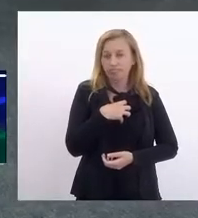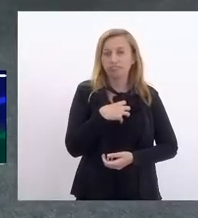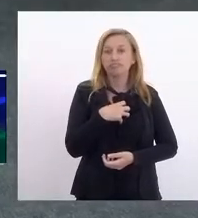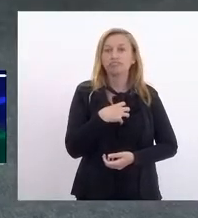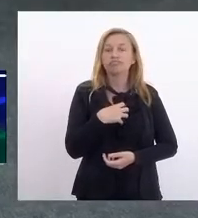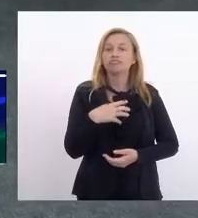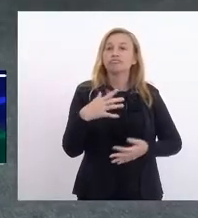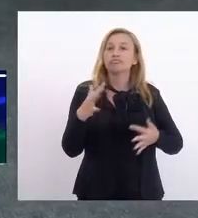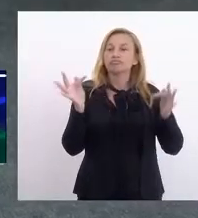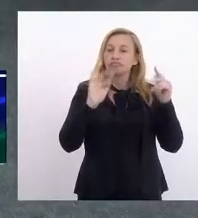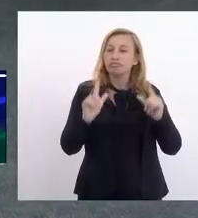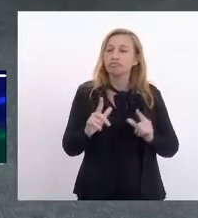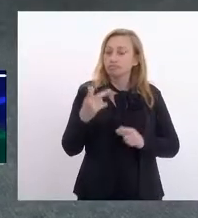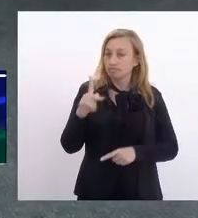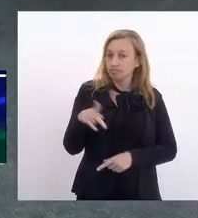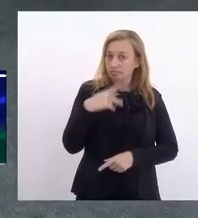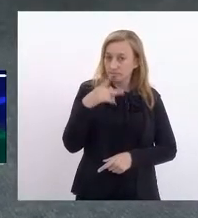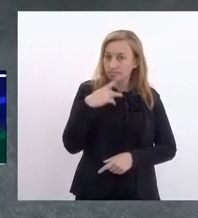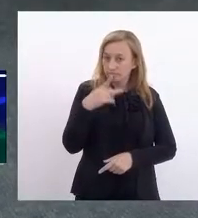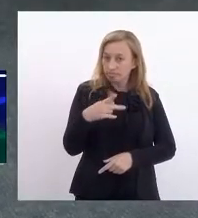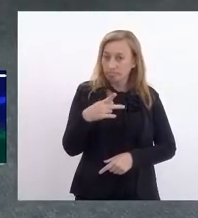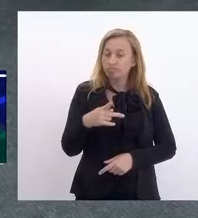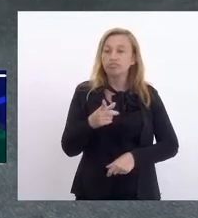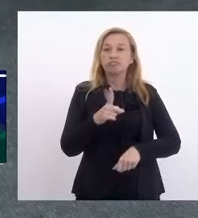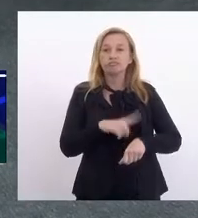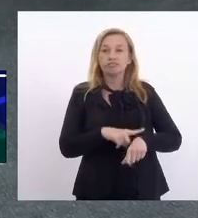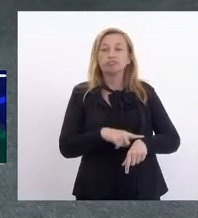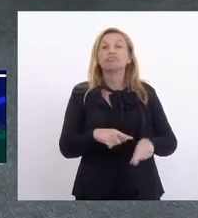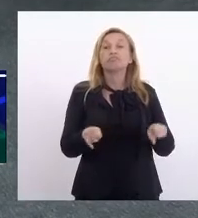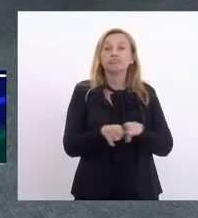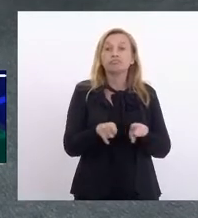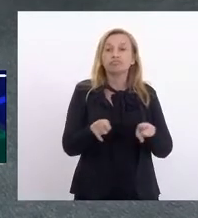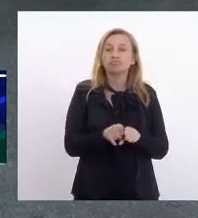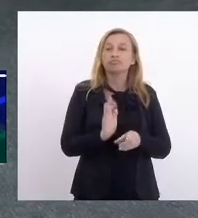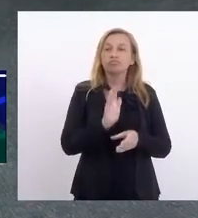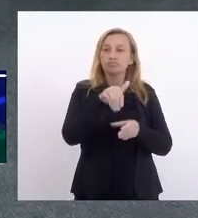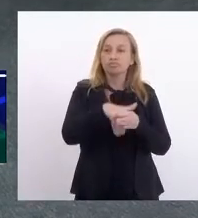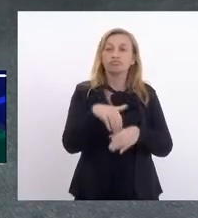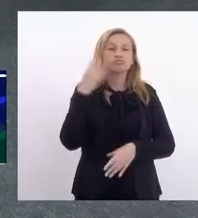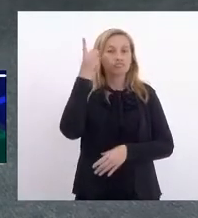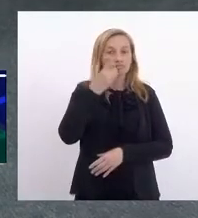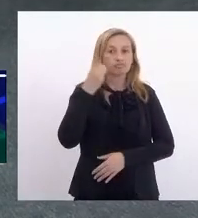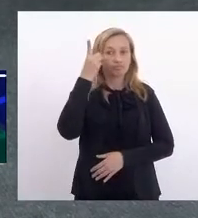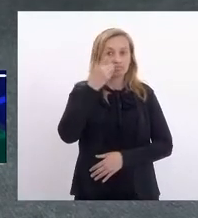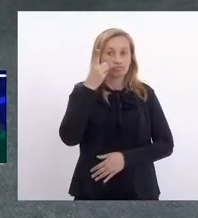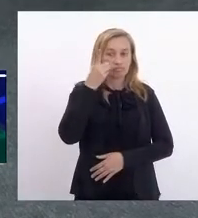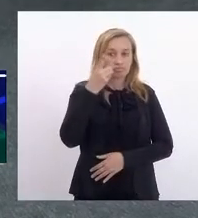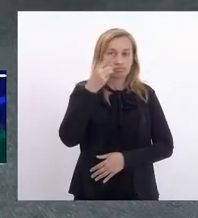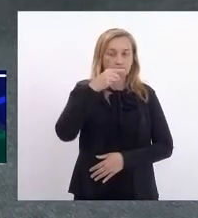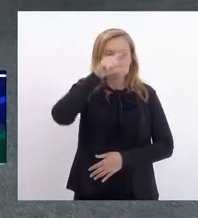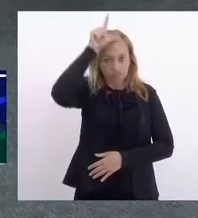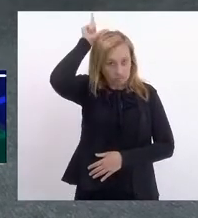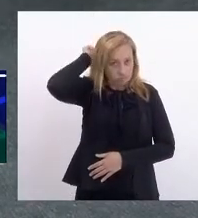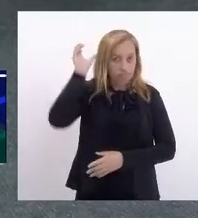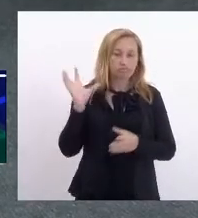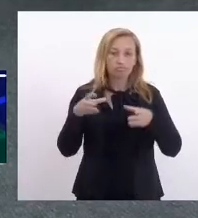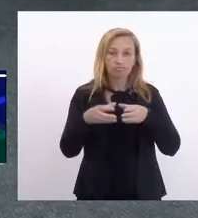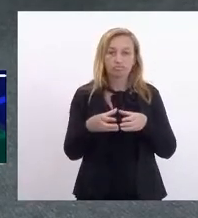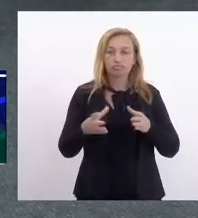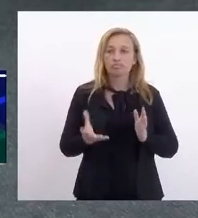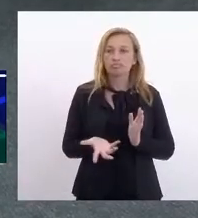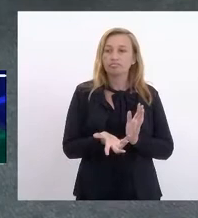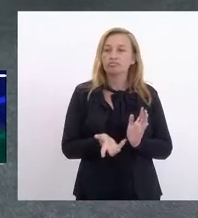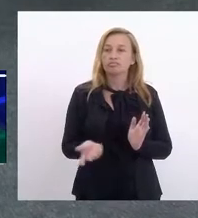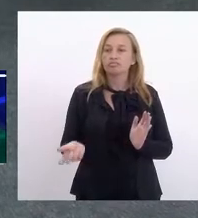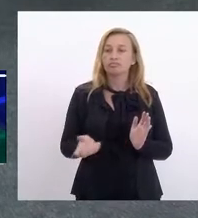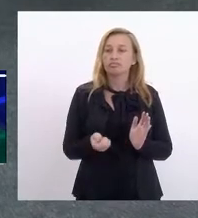contemplada, não só com a sua manifestação até esse momento, como também o voto do deputado Luiz Paulo, da Comissão de Tributação,